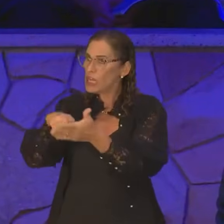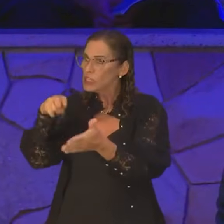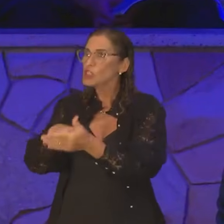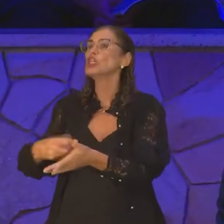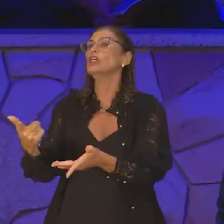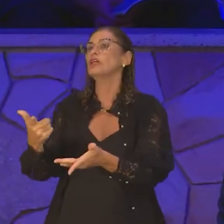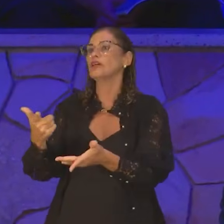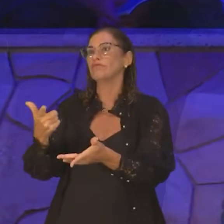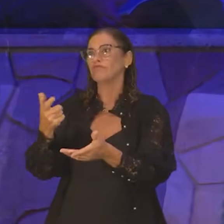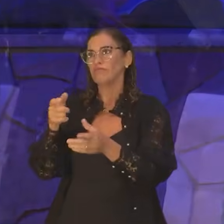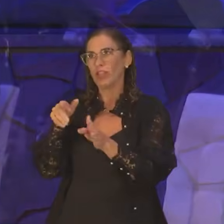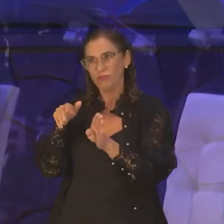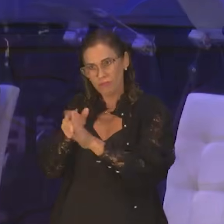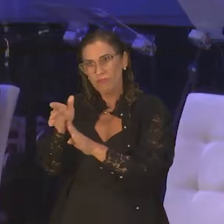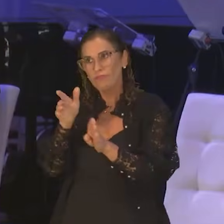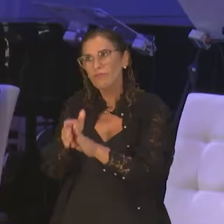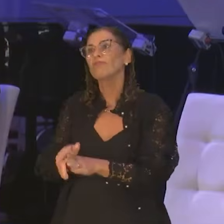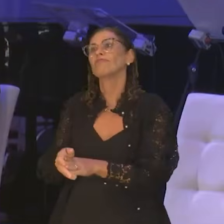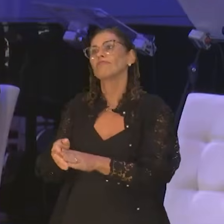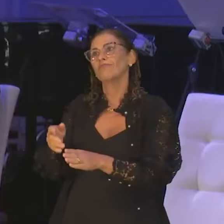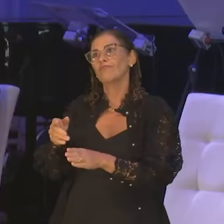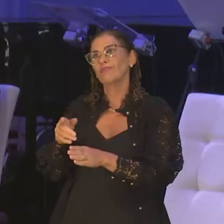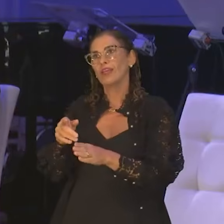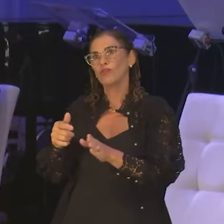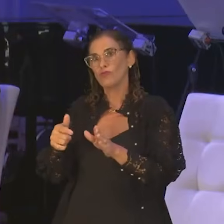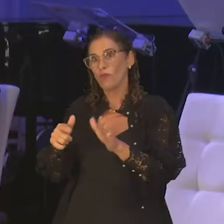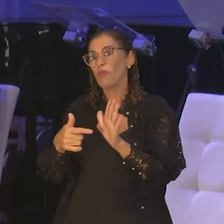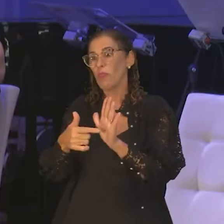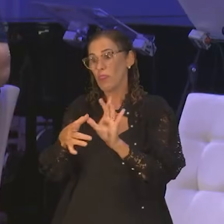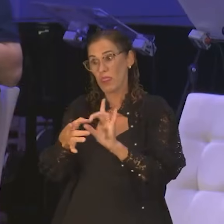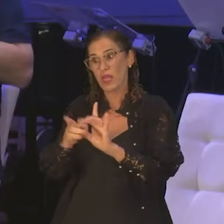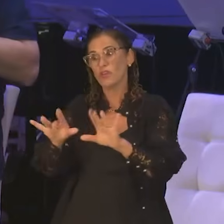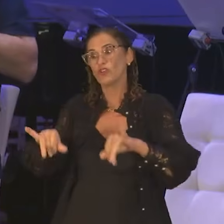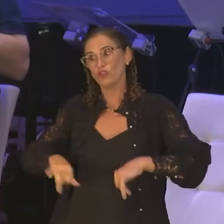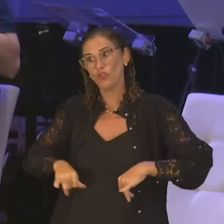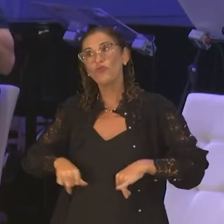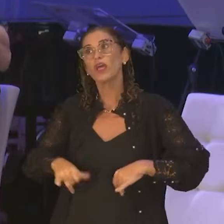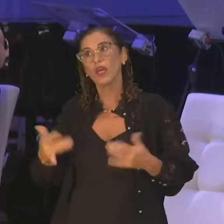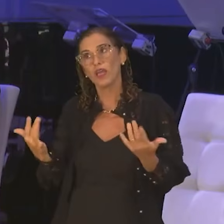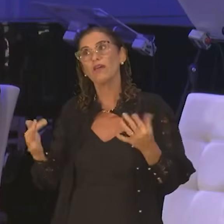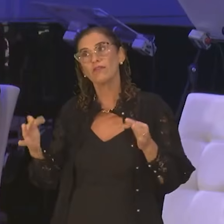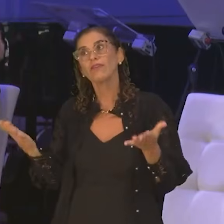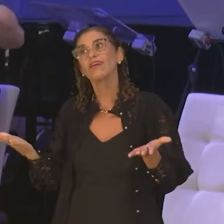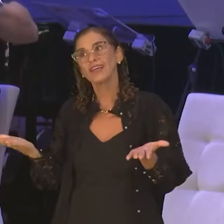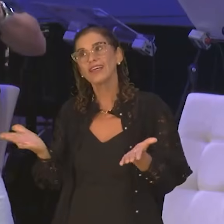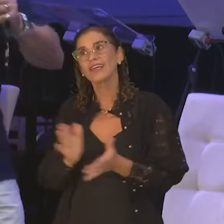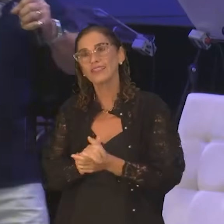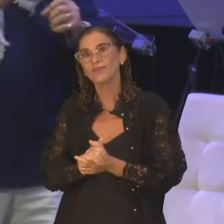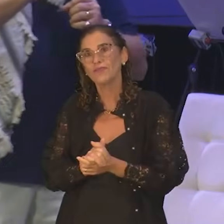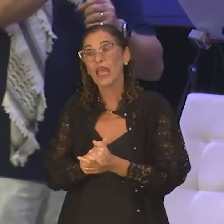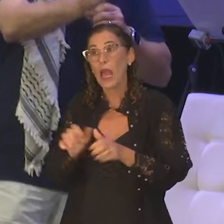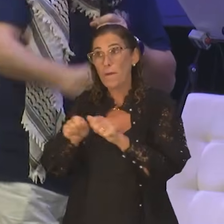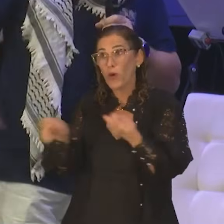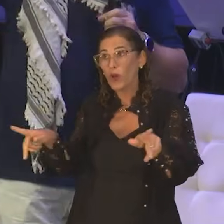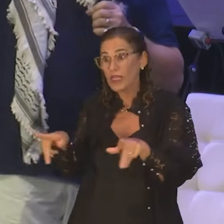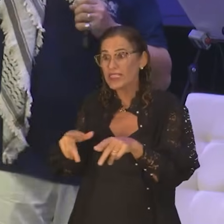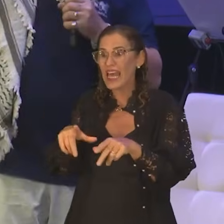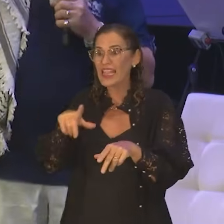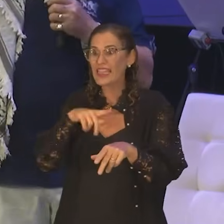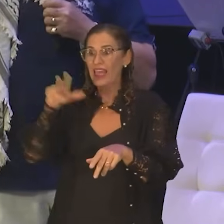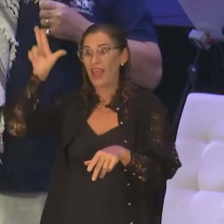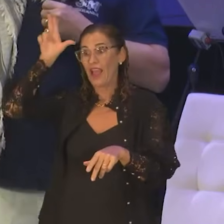Sabe, tem uma história, uns versículos, eu não sei em qual lugar, lá em Apocalipse, disse que haverá cavalos com rabo